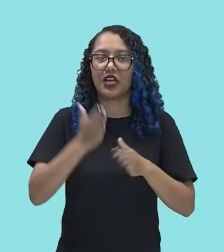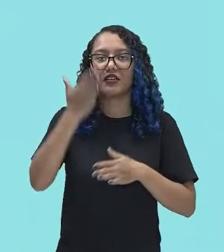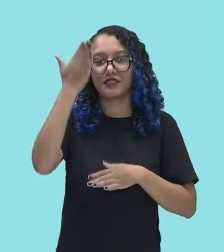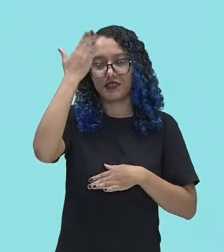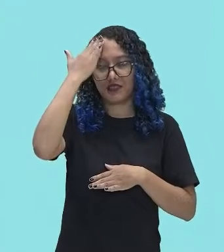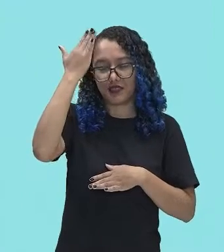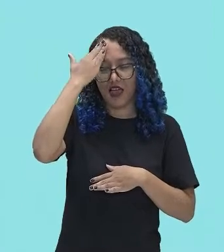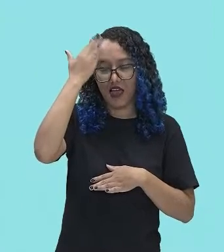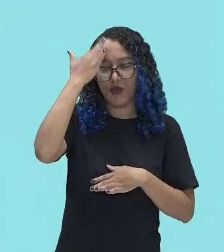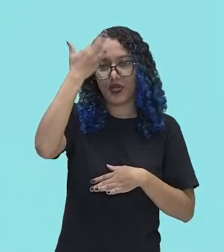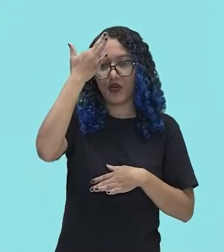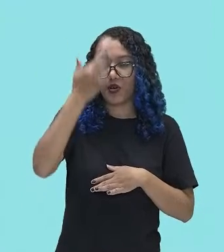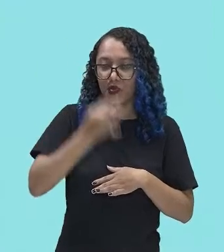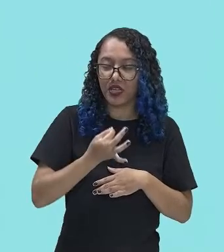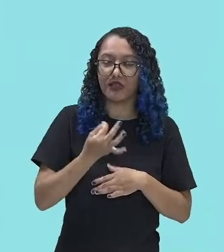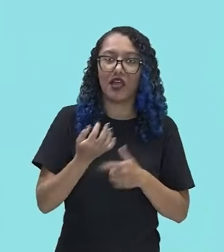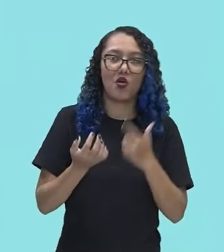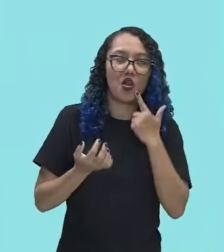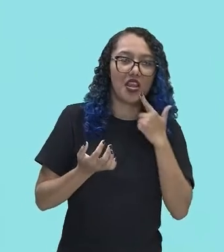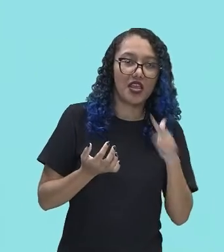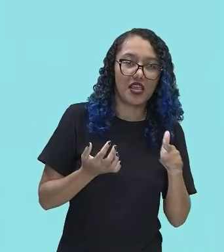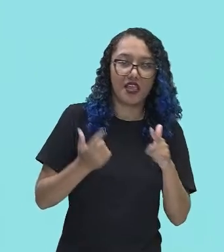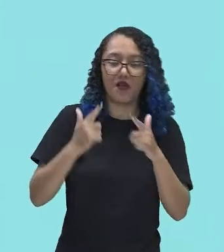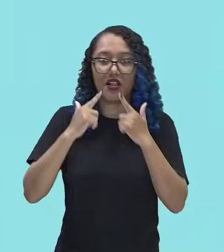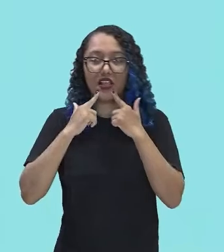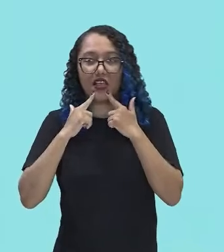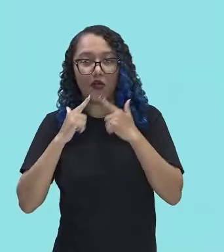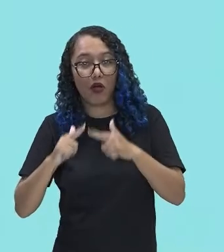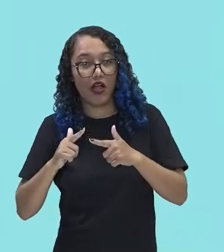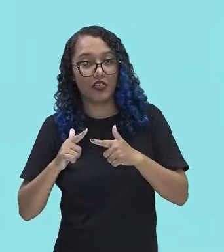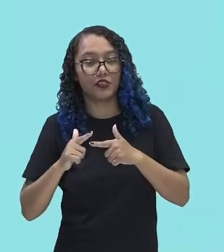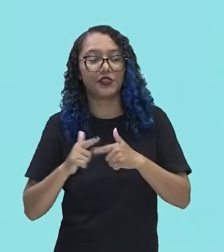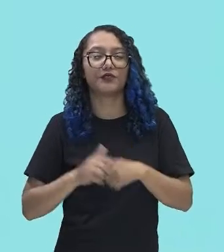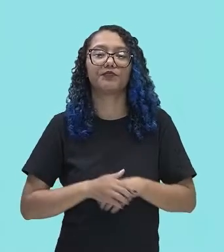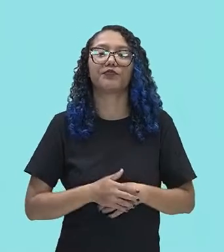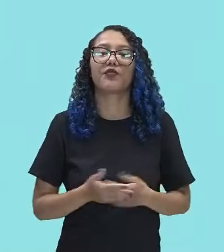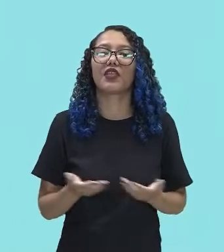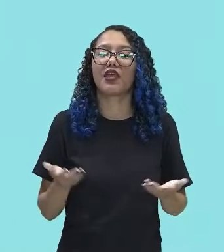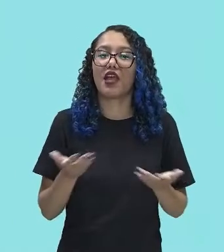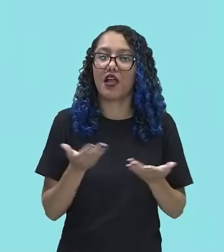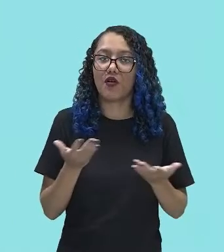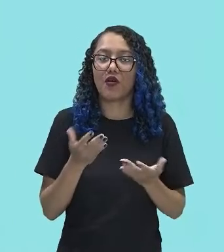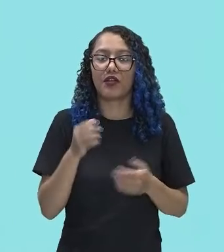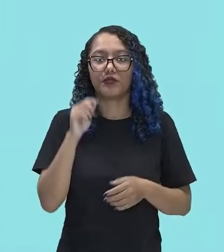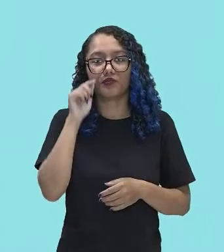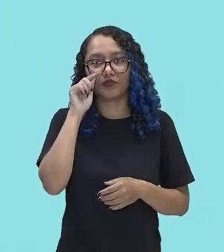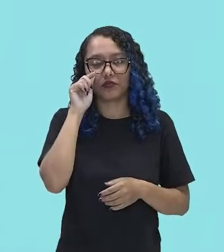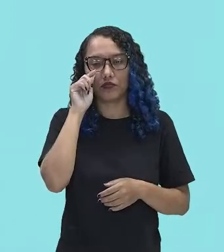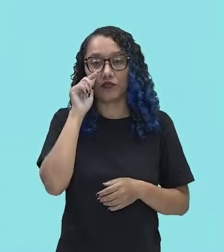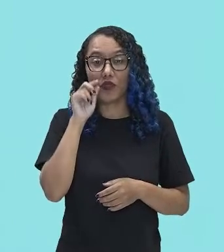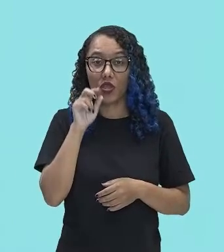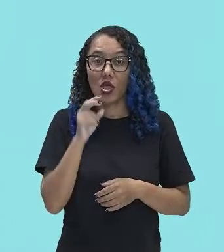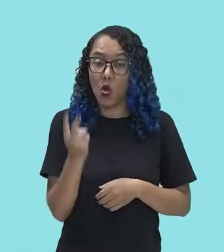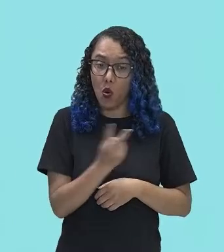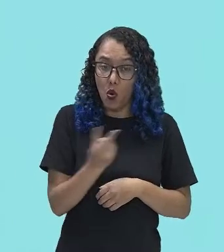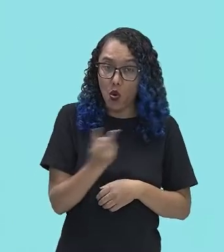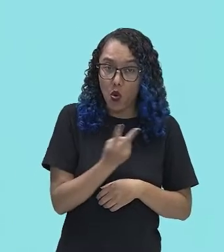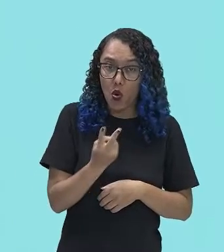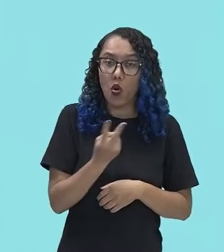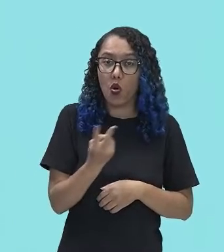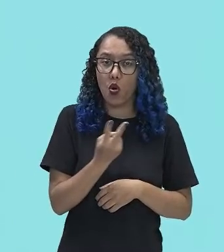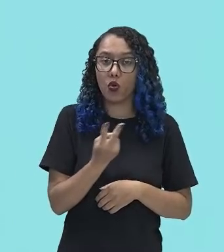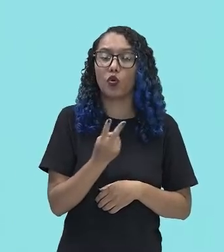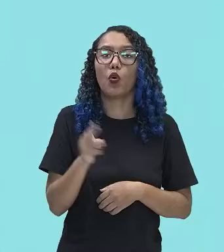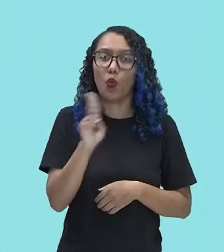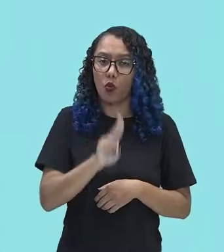o que é língua e o que é linguagem, a gente utiliza tanto a língua quanto a linguagem para acontecer o